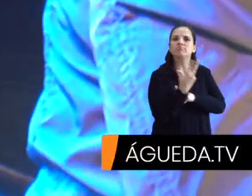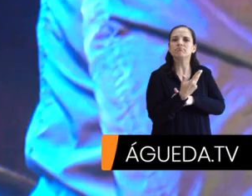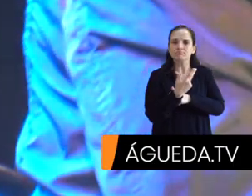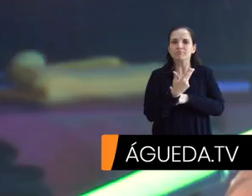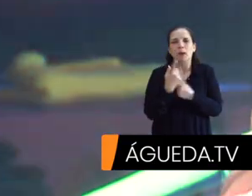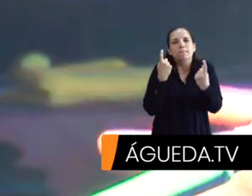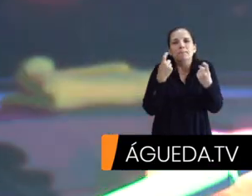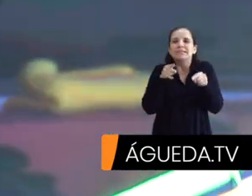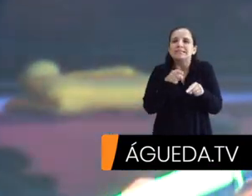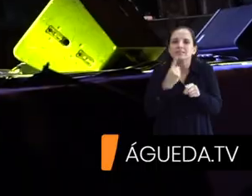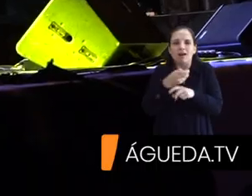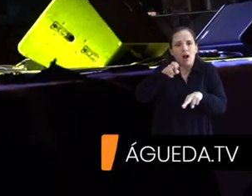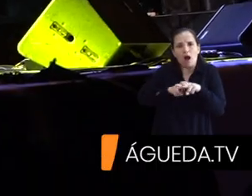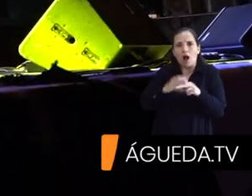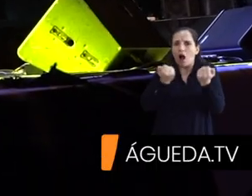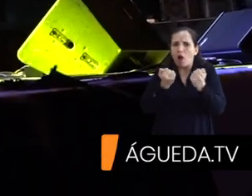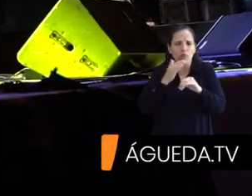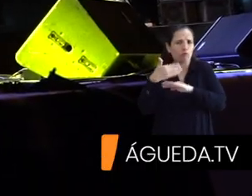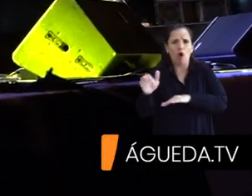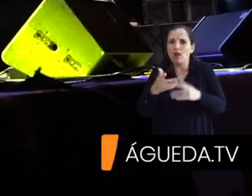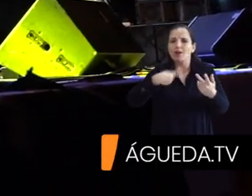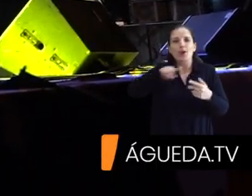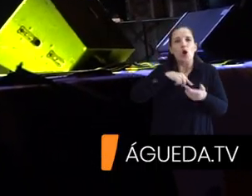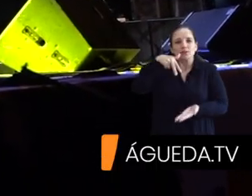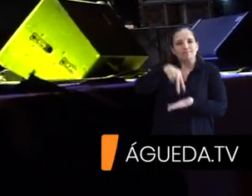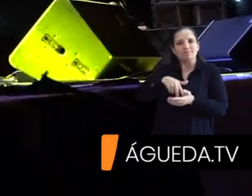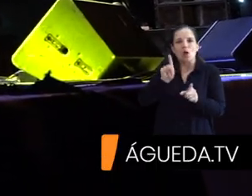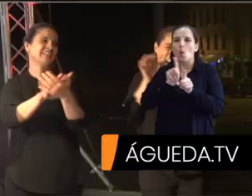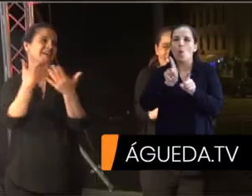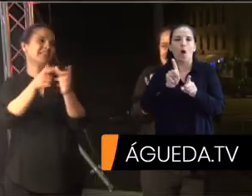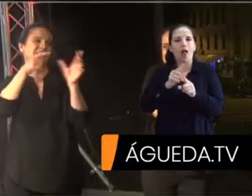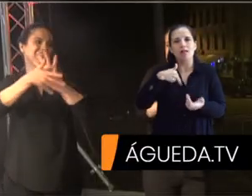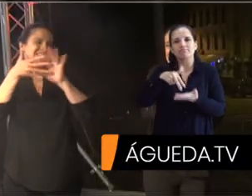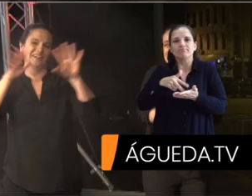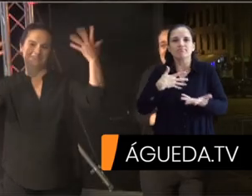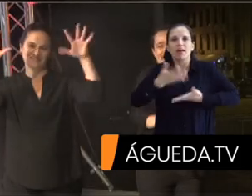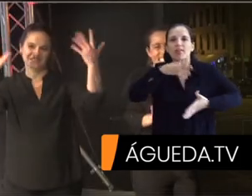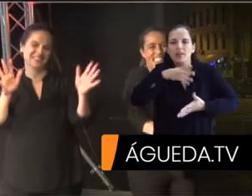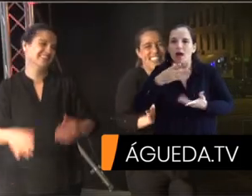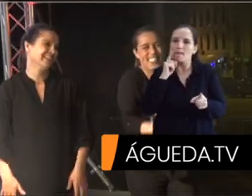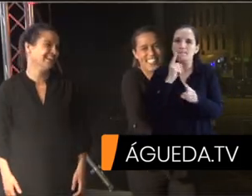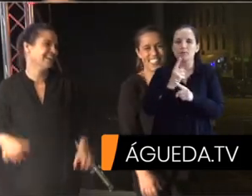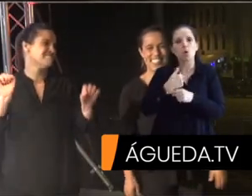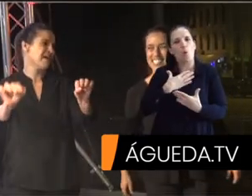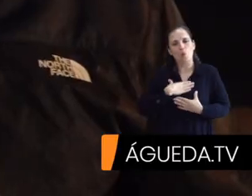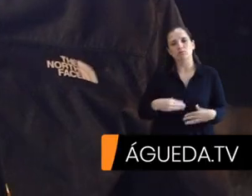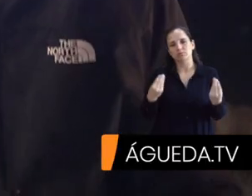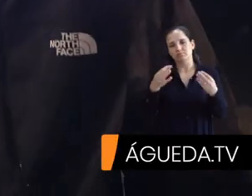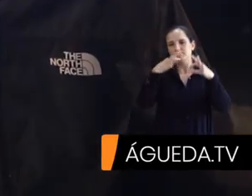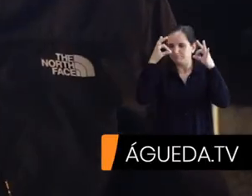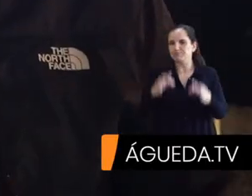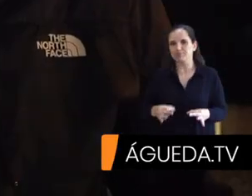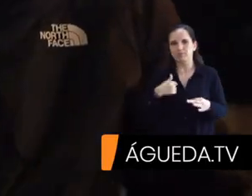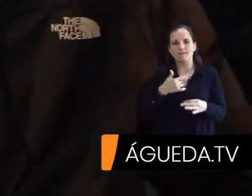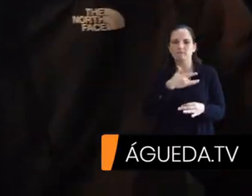estava a precisar disto dentro do carro, fora do carro, como nós em palco, sem ser em palco, porque, pá, olha, gostei muito, vou